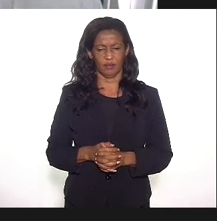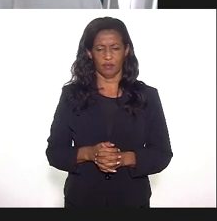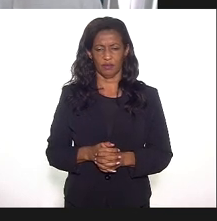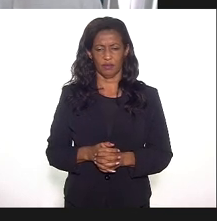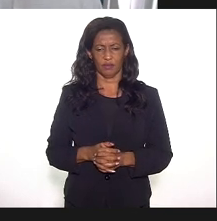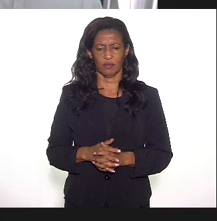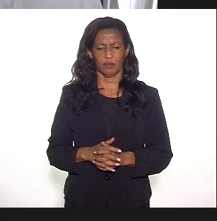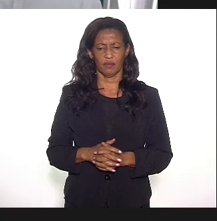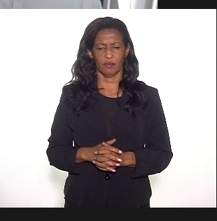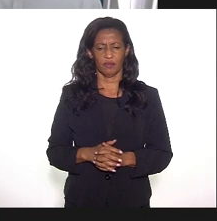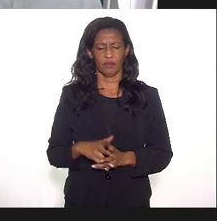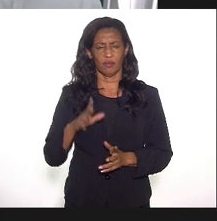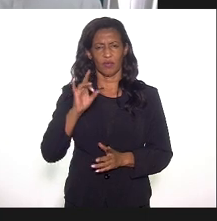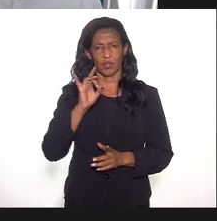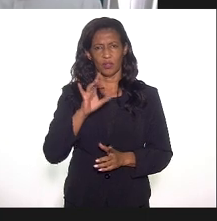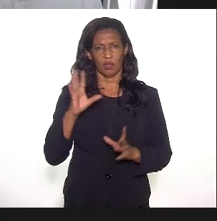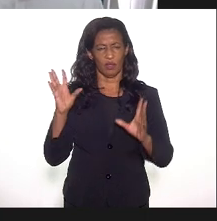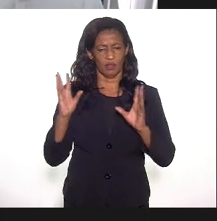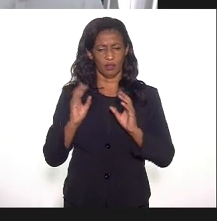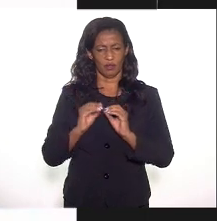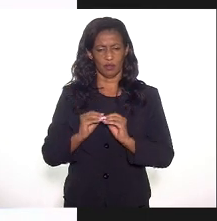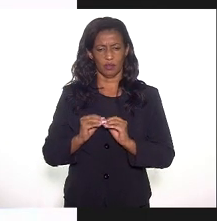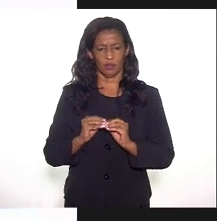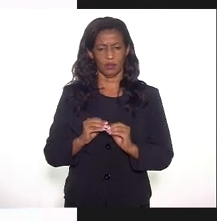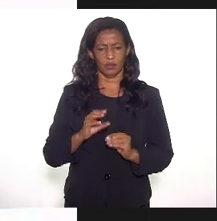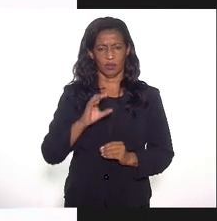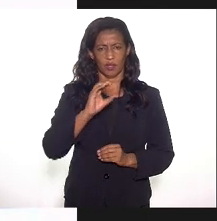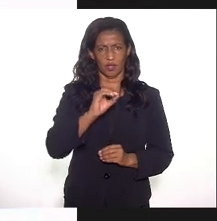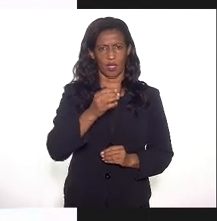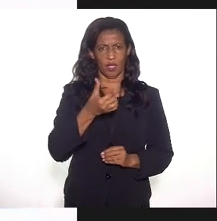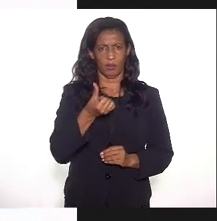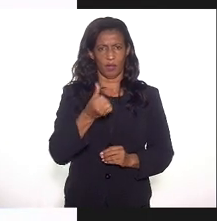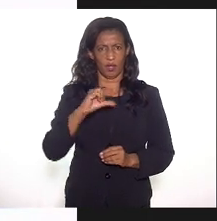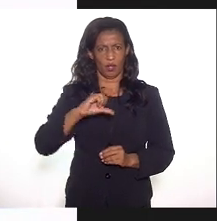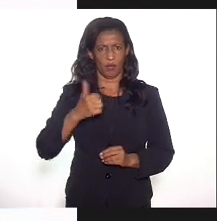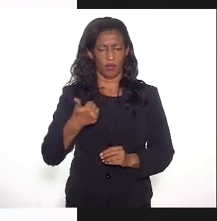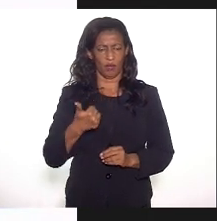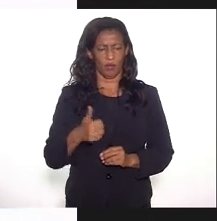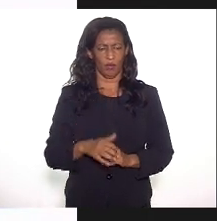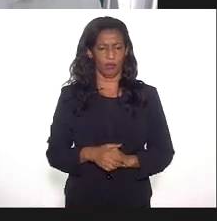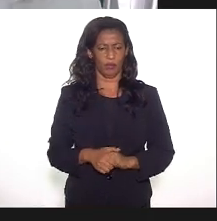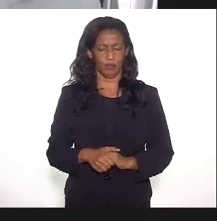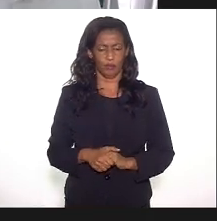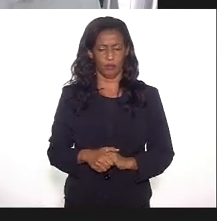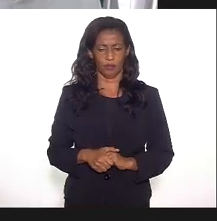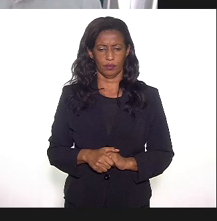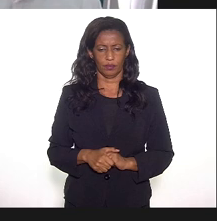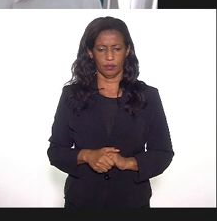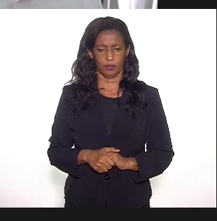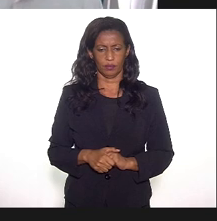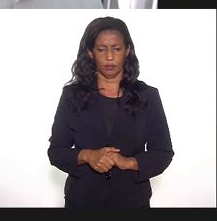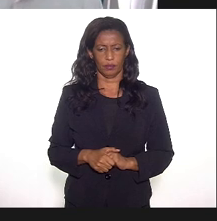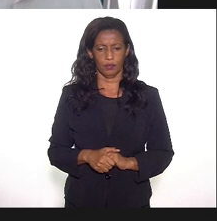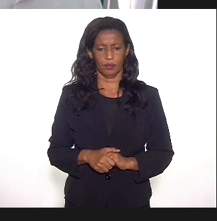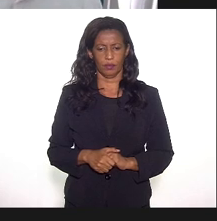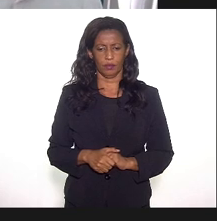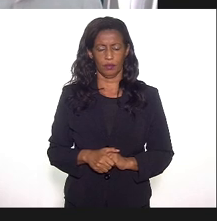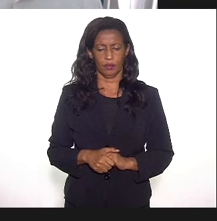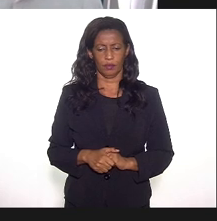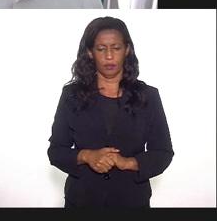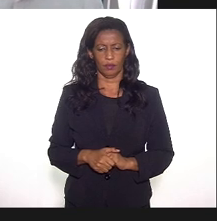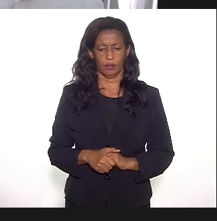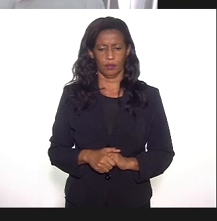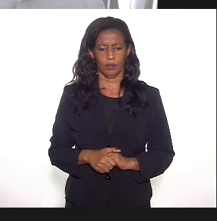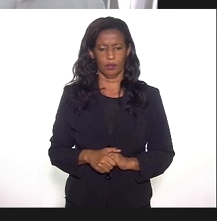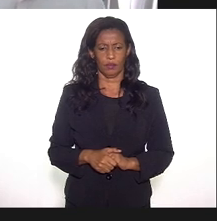Não, presidente, estão para poder pedir, então, 0691 para vir em pauta. Obrigado. Ok. Me inscreve, presidente, por favor,